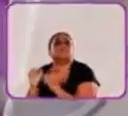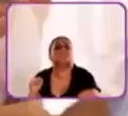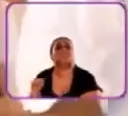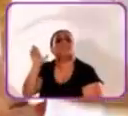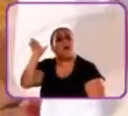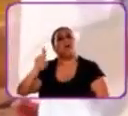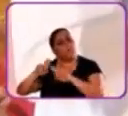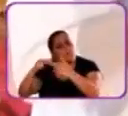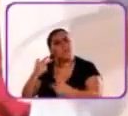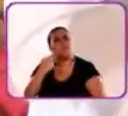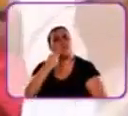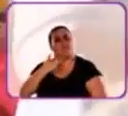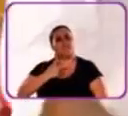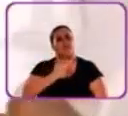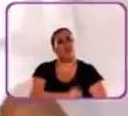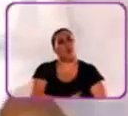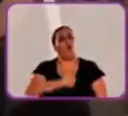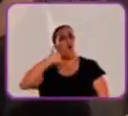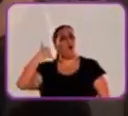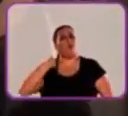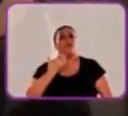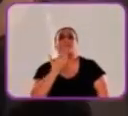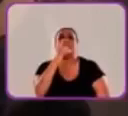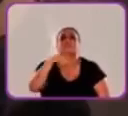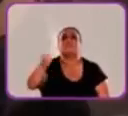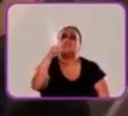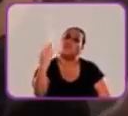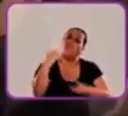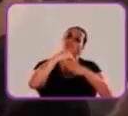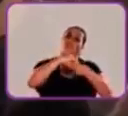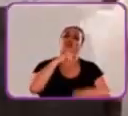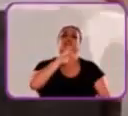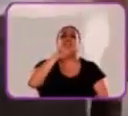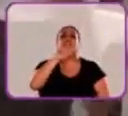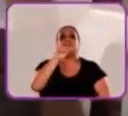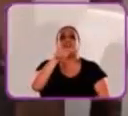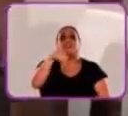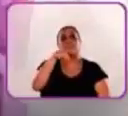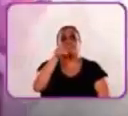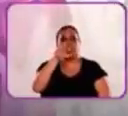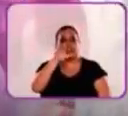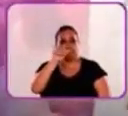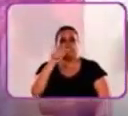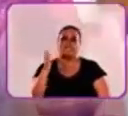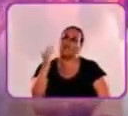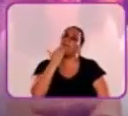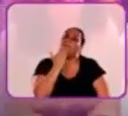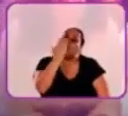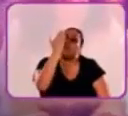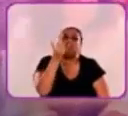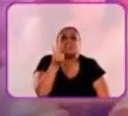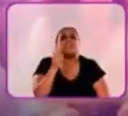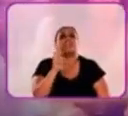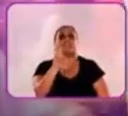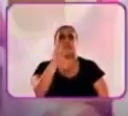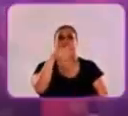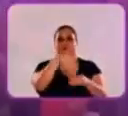atendida. Por isso eu fico muito honrado em pedir o voto para a companheira Jandira. Pedir o voto para o